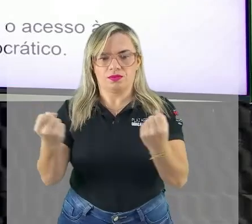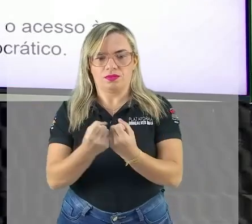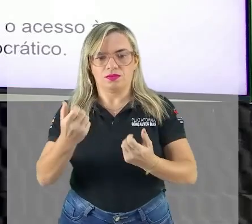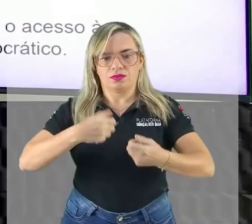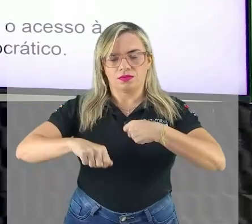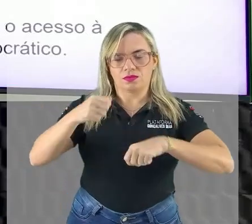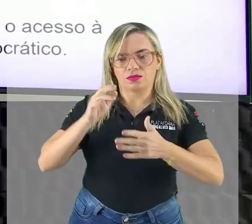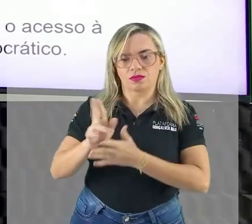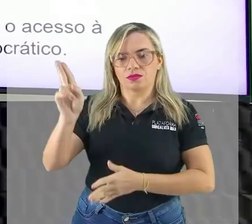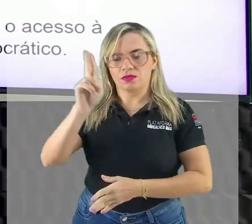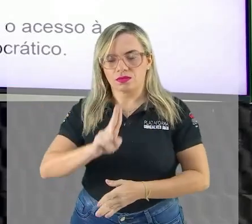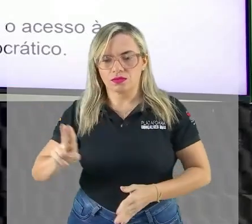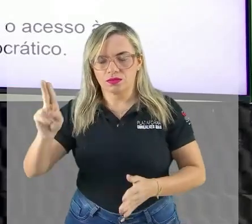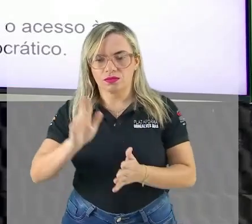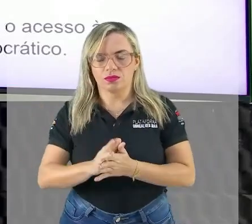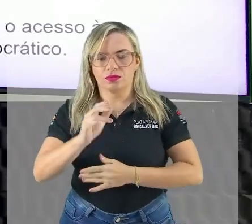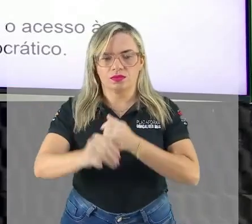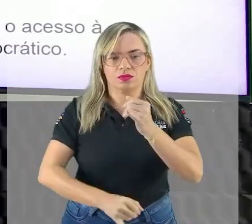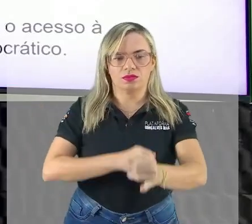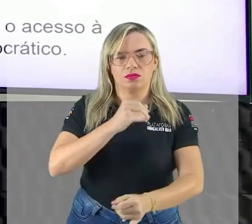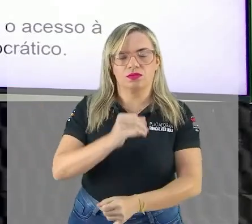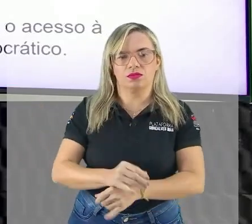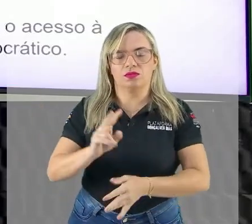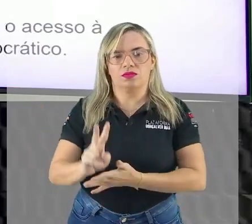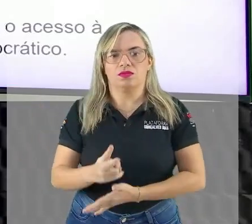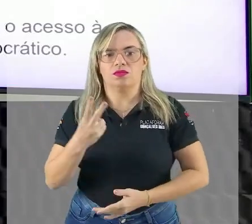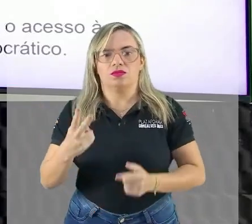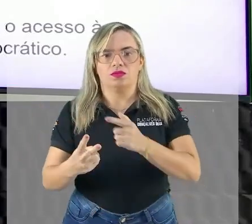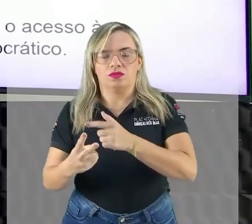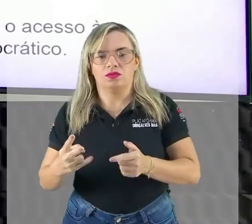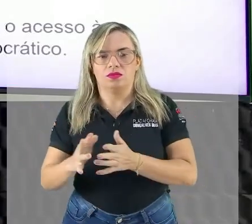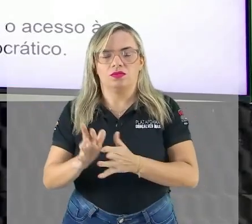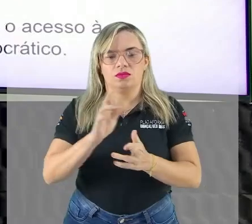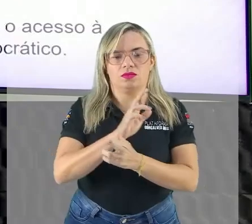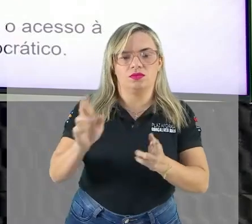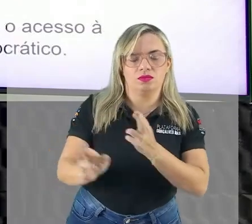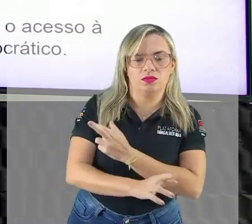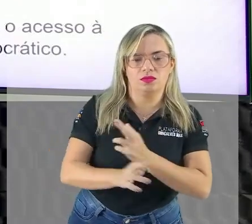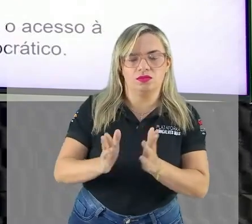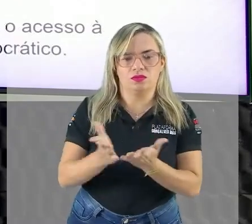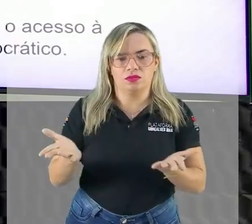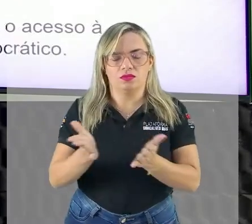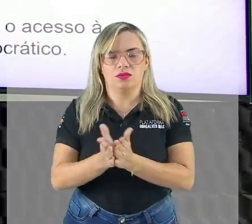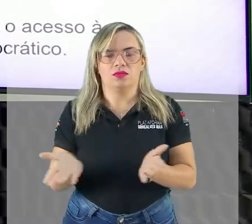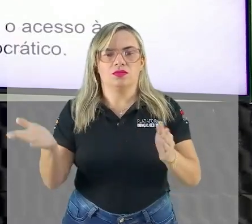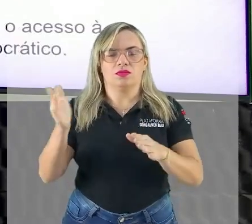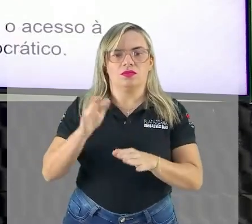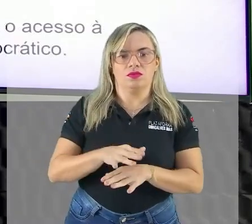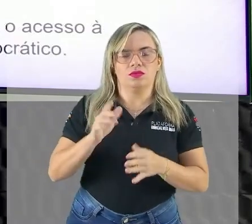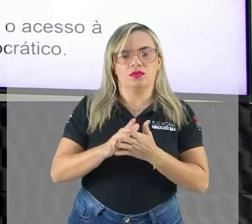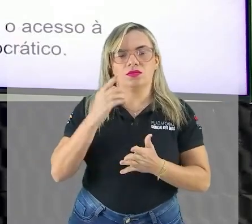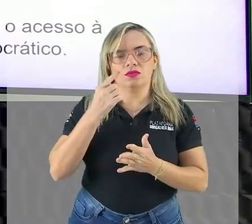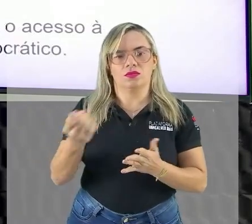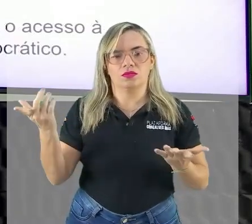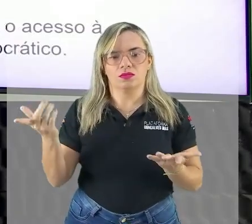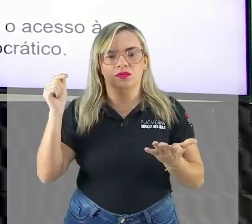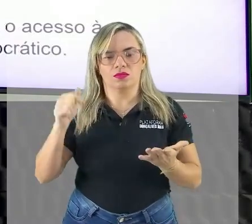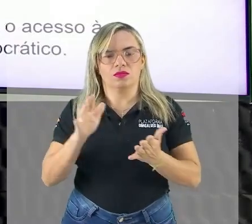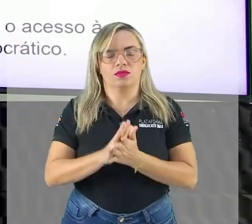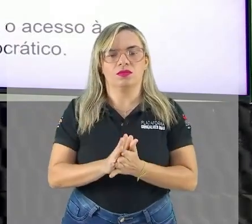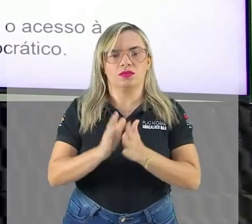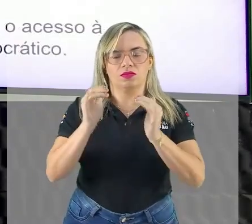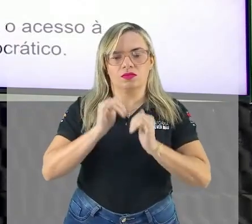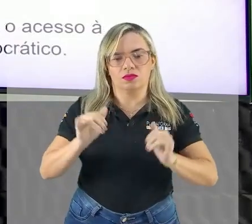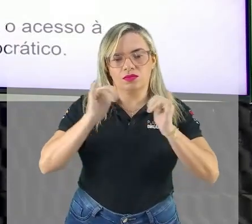internet. Então, essas duas relações, elas vão influenciar na questão da acessibilidade de determinadas informações. E